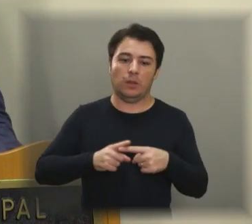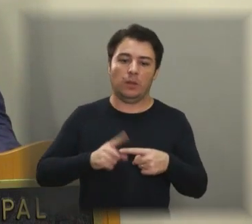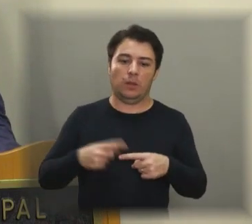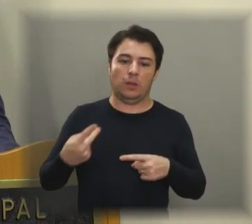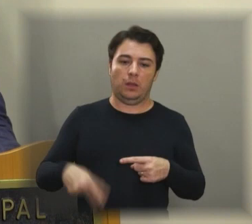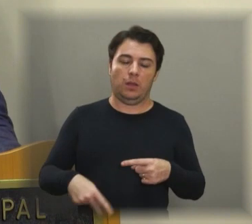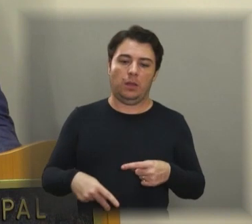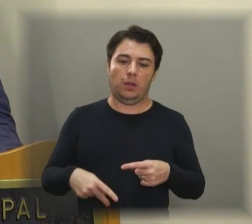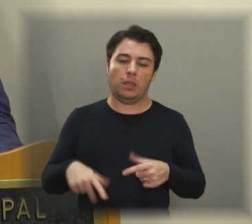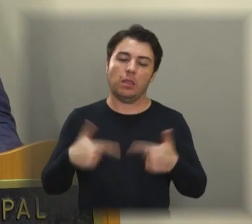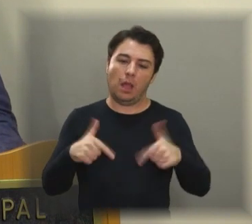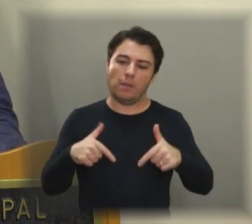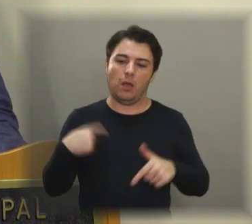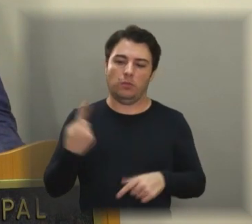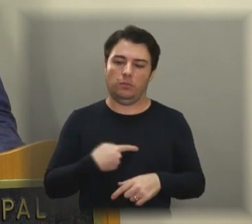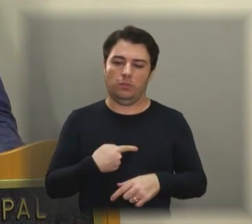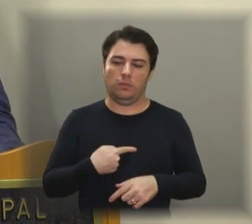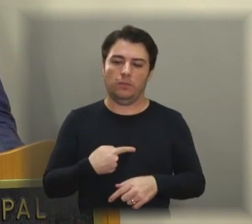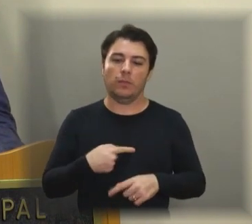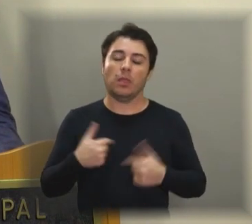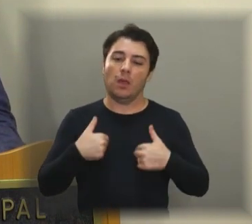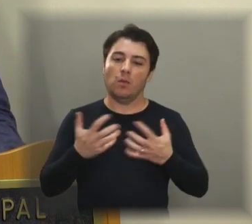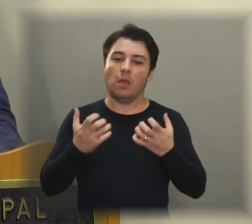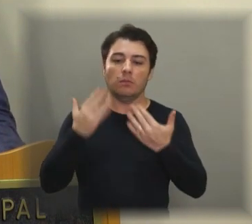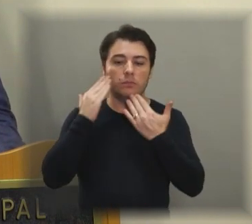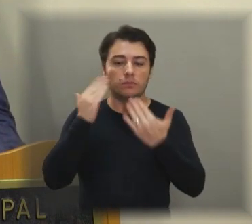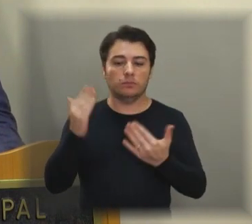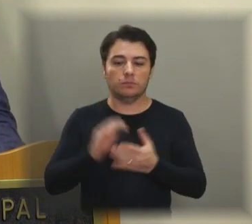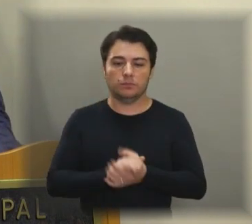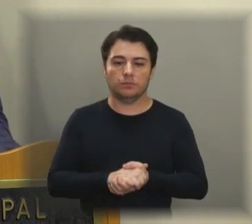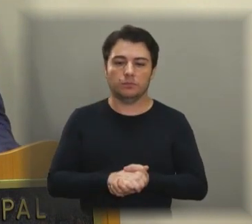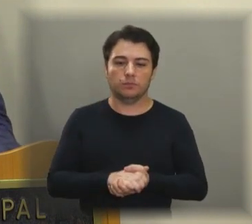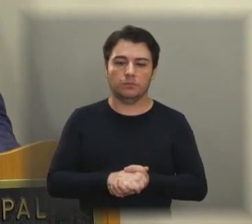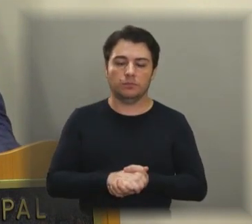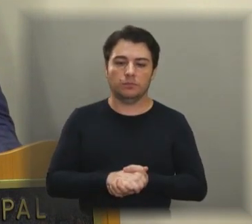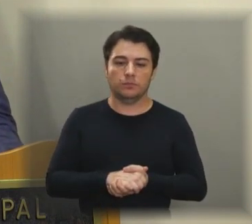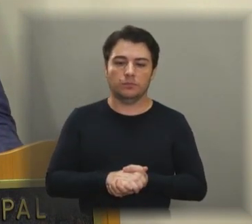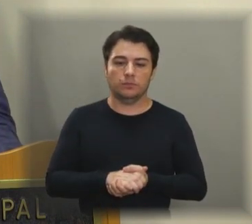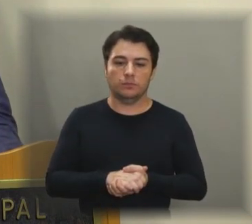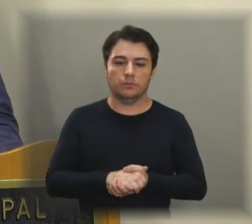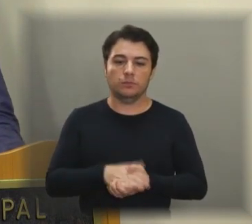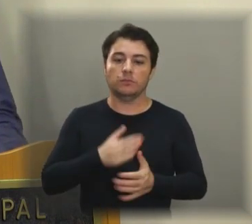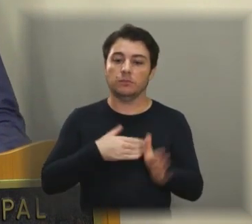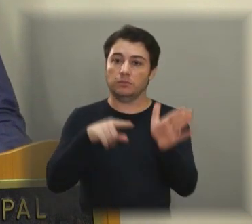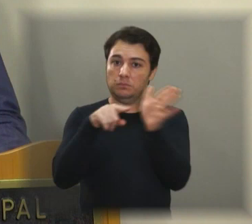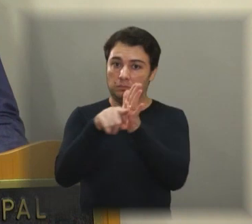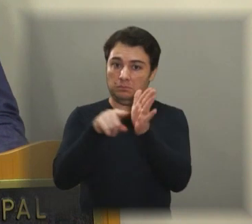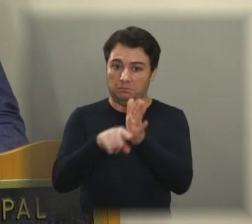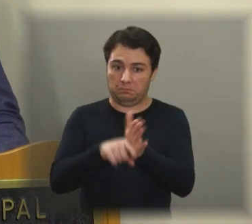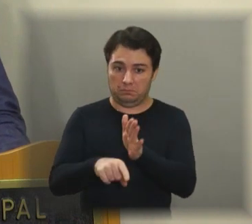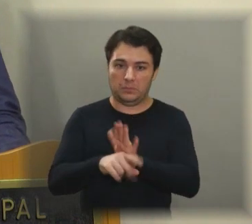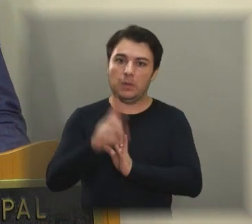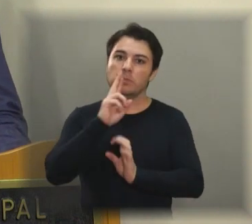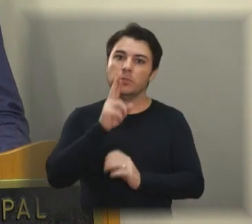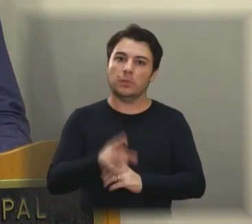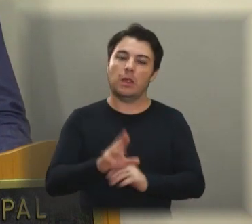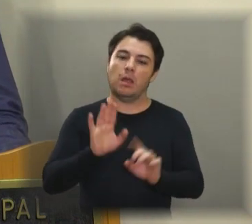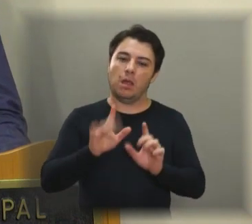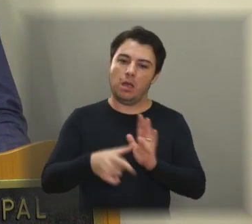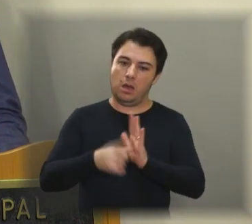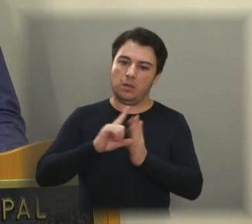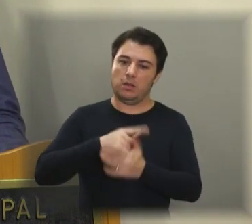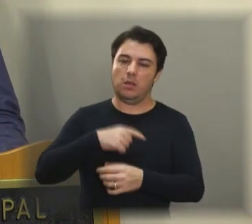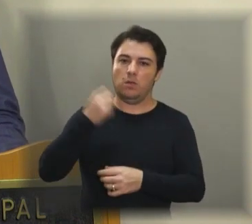esse tipo de ações que a gente faz tá então eu queria agradecer antes de entrar na lista de perguntas que deu algumas